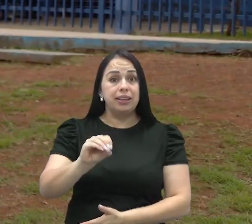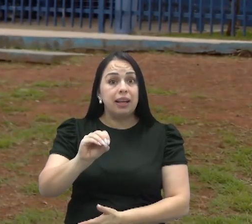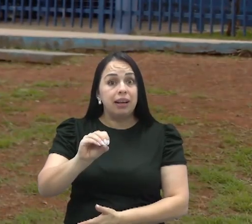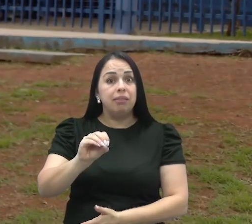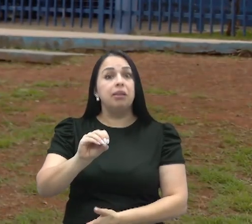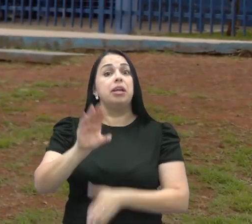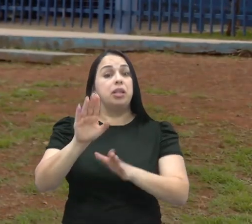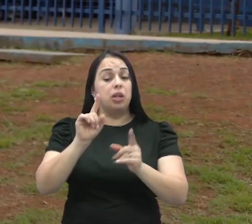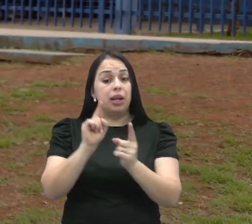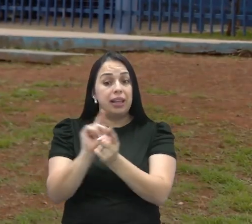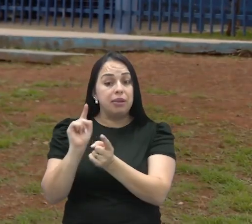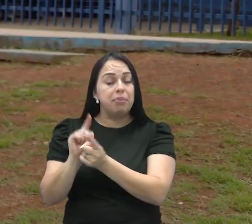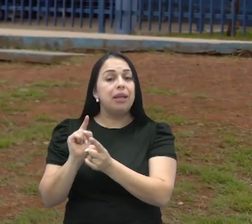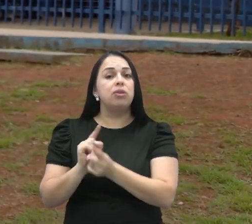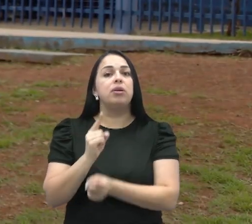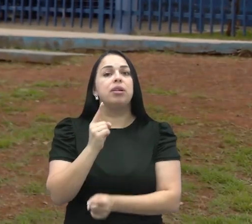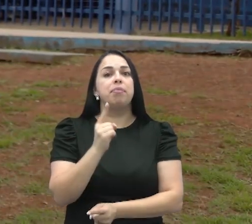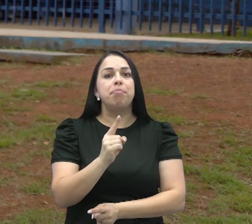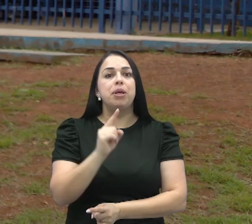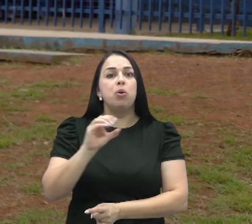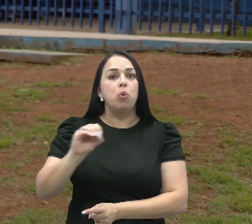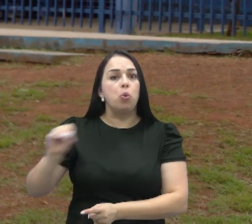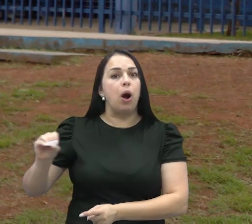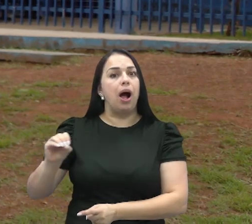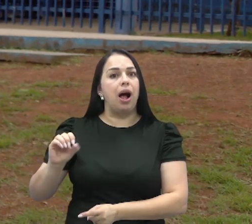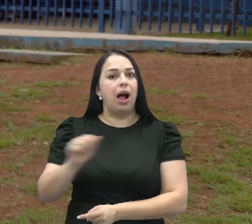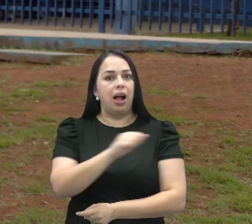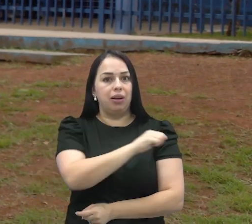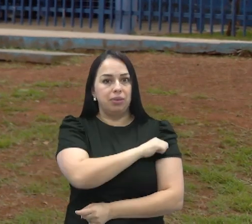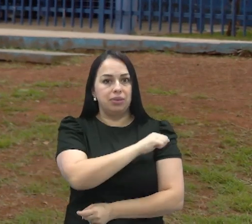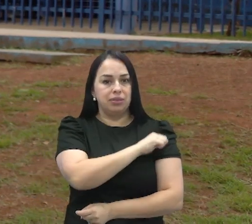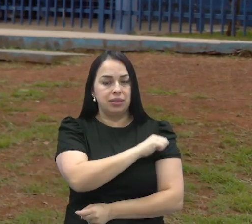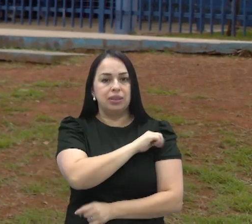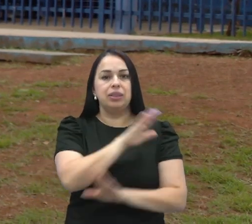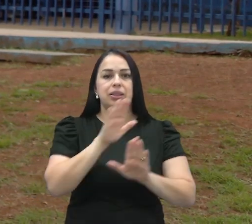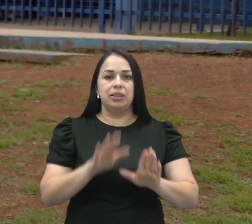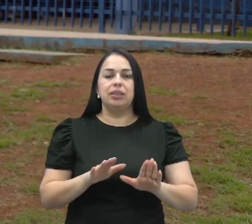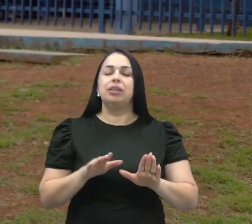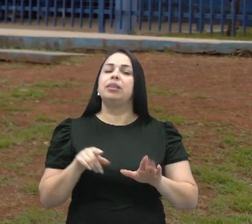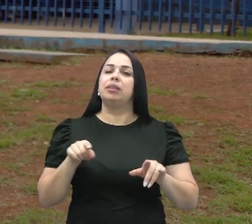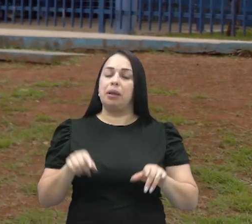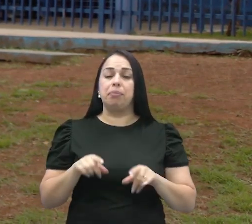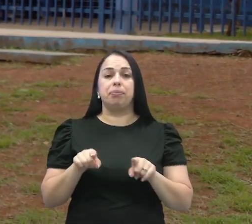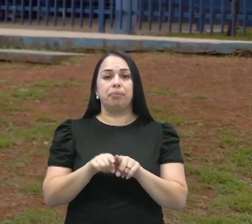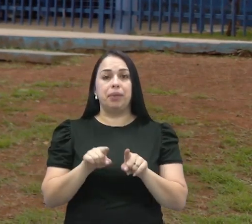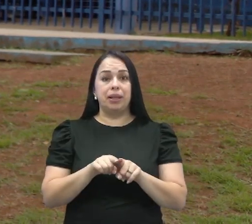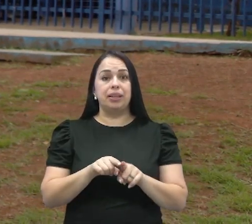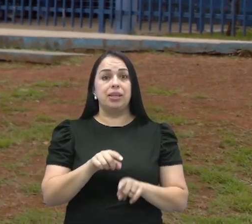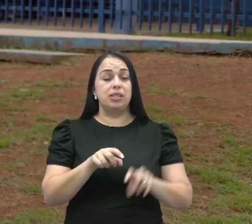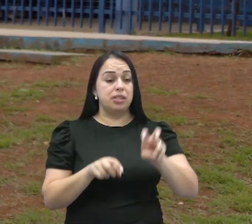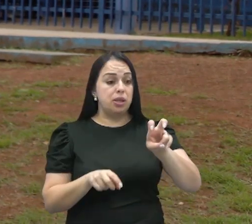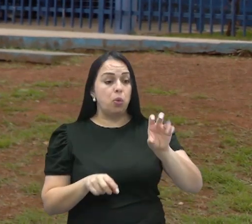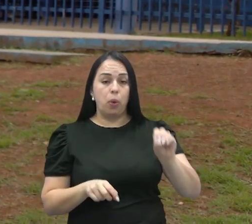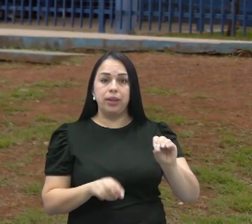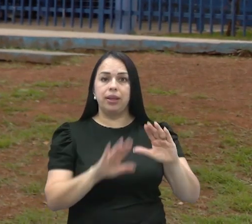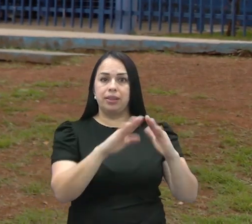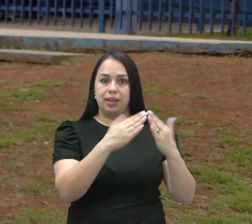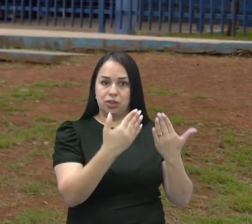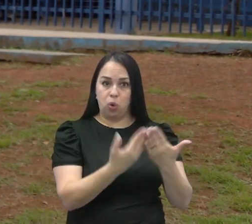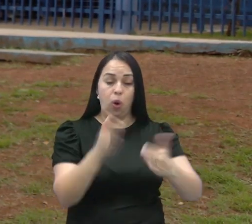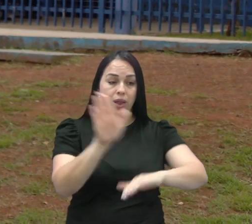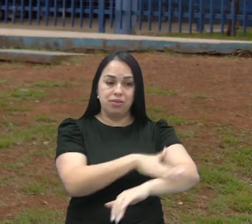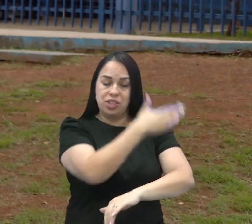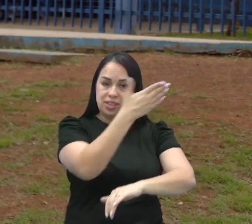escolas municipais que atendem 80 mil alunos, sendo 112 da educação infantil e 68 do ensino